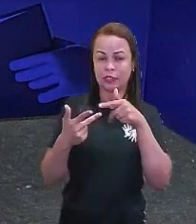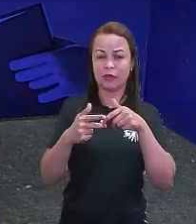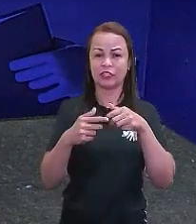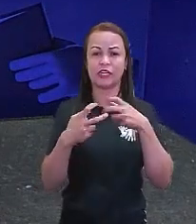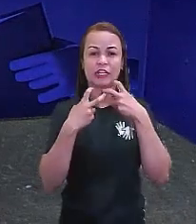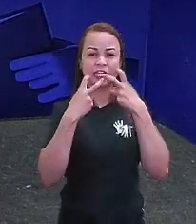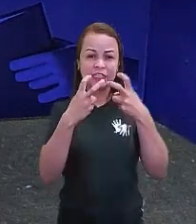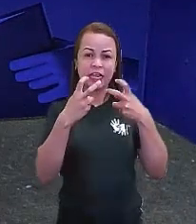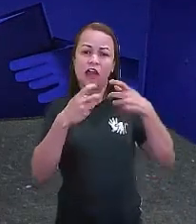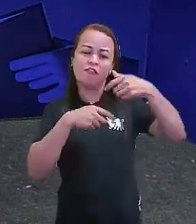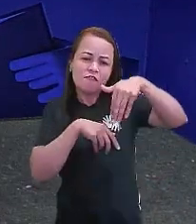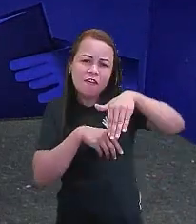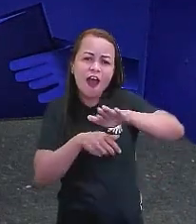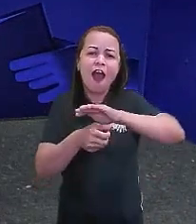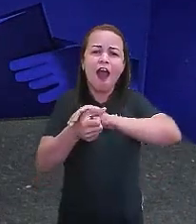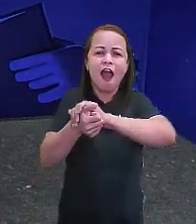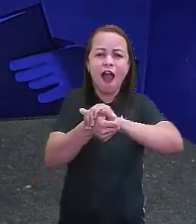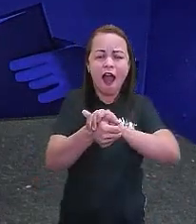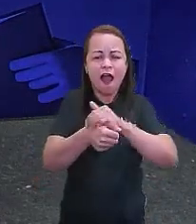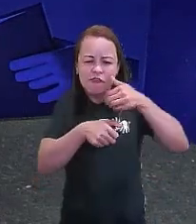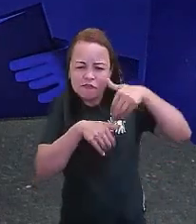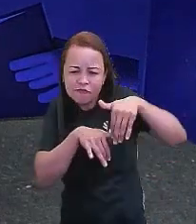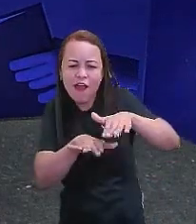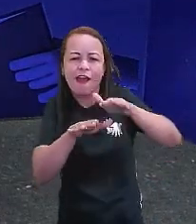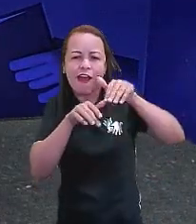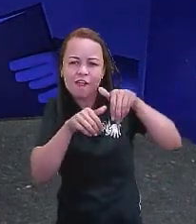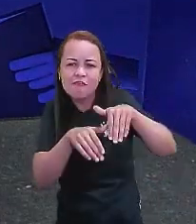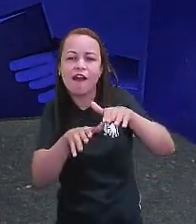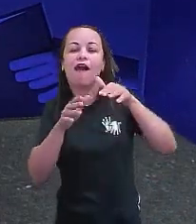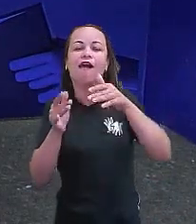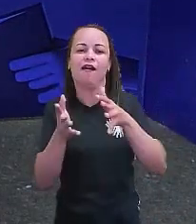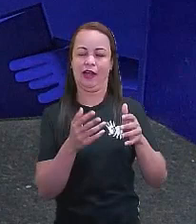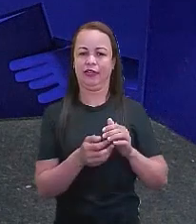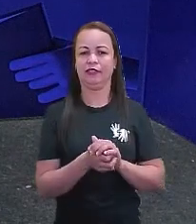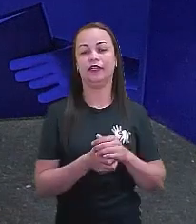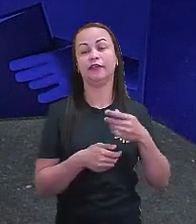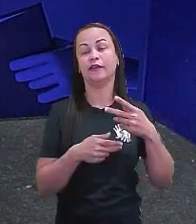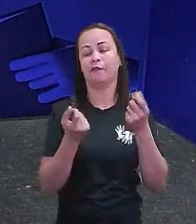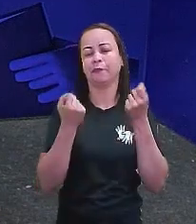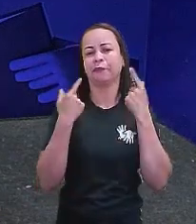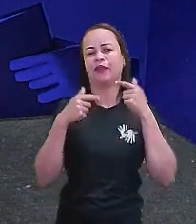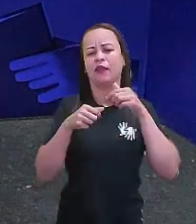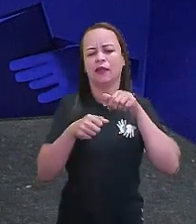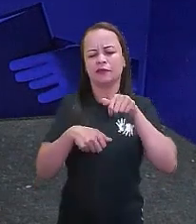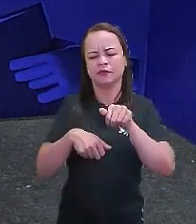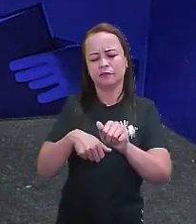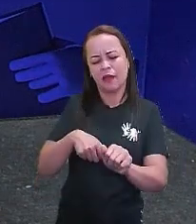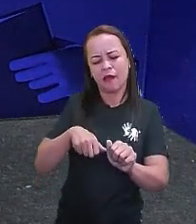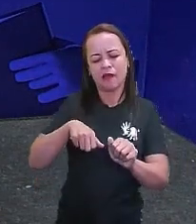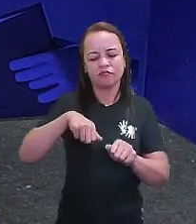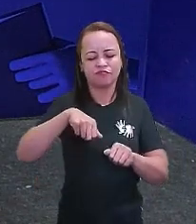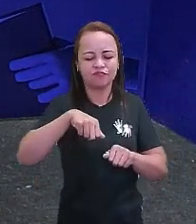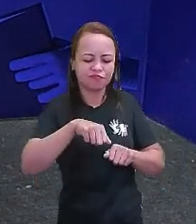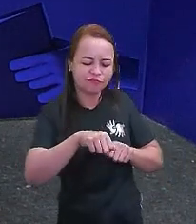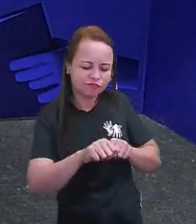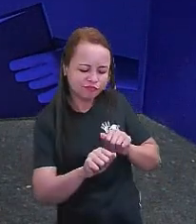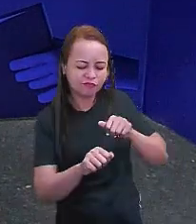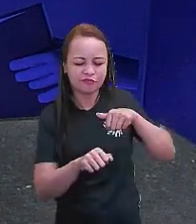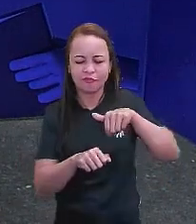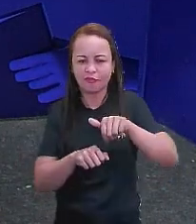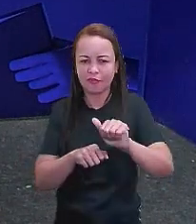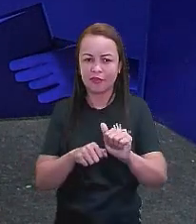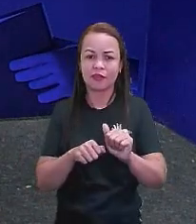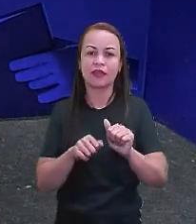vai tartaruga, e ela nem ligava, ela dizia que devagarinho ela chegava lá. A